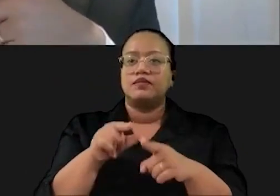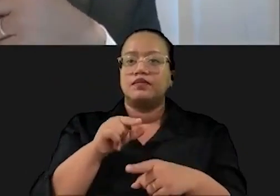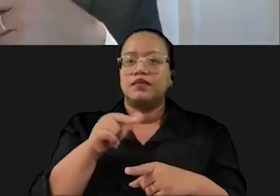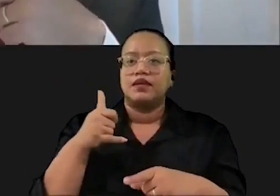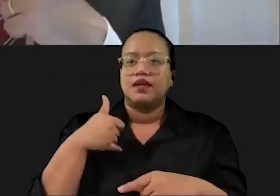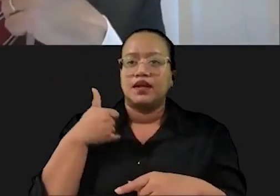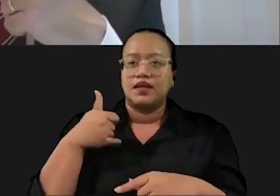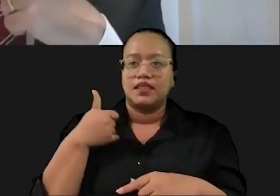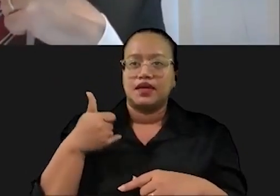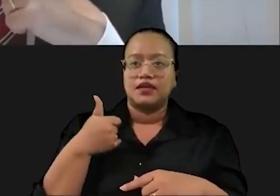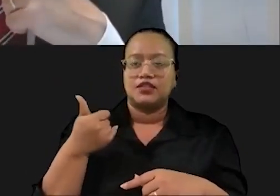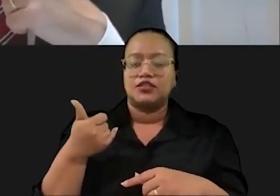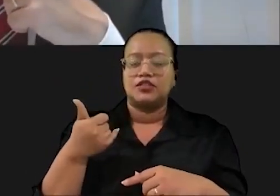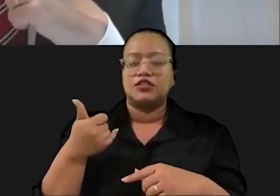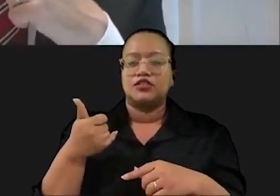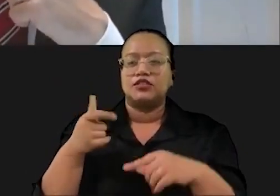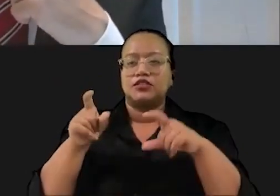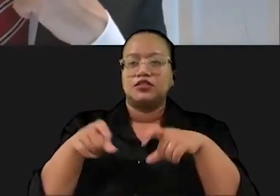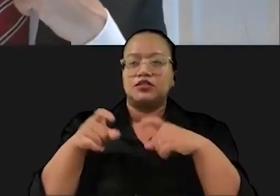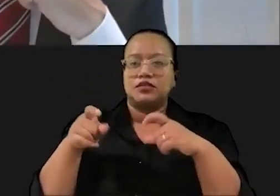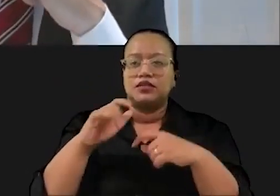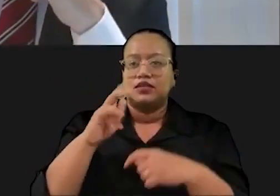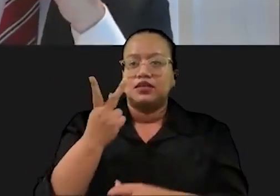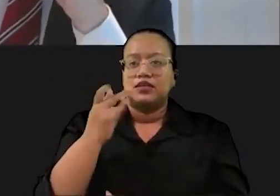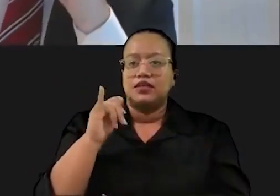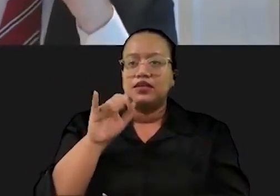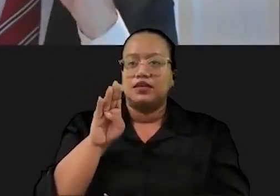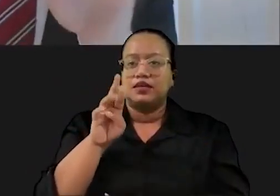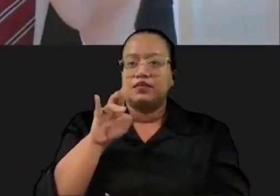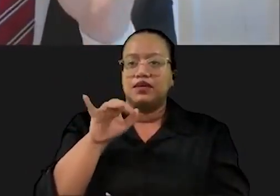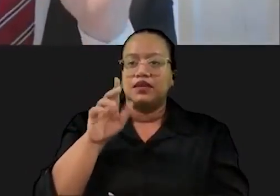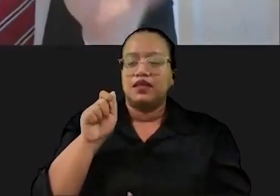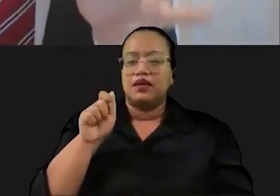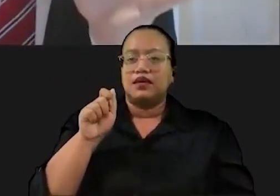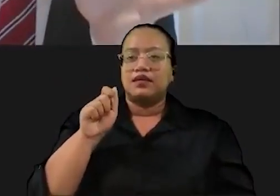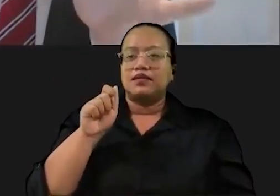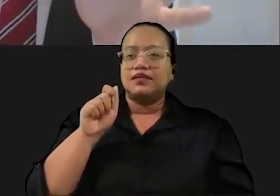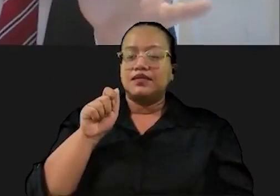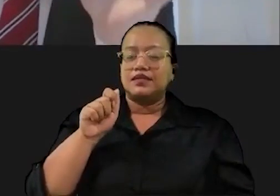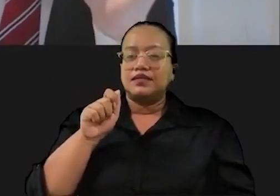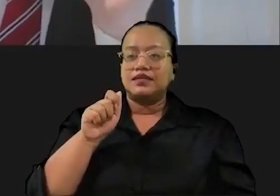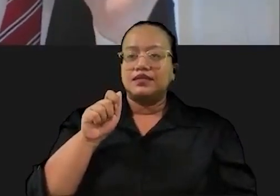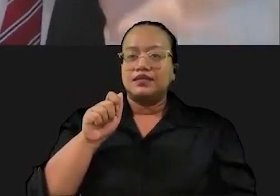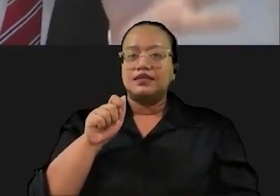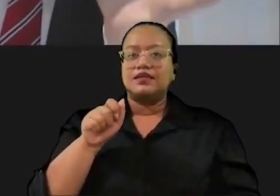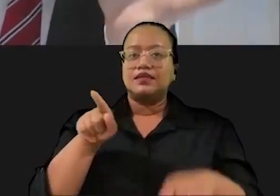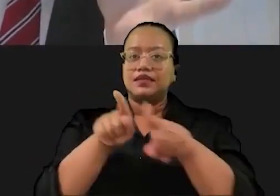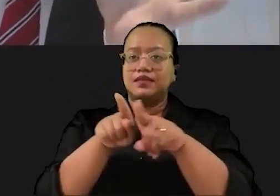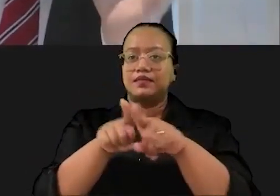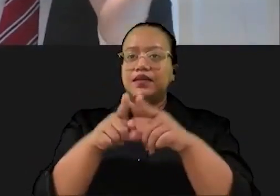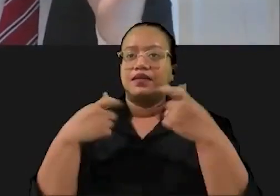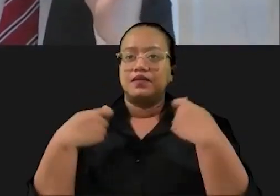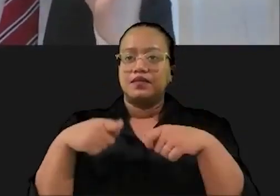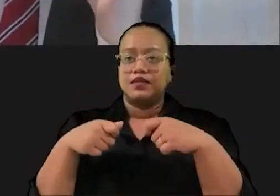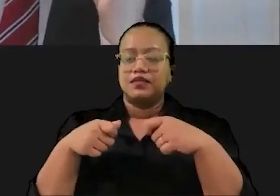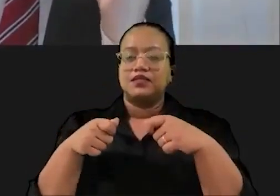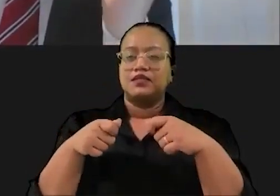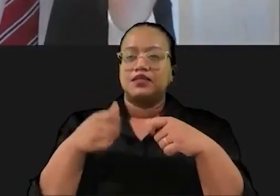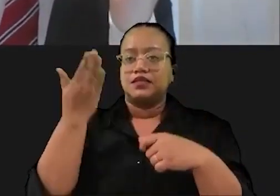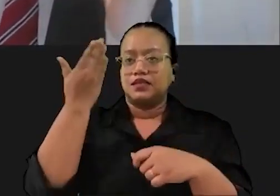prova documental contemporânea ao período rural controvertido. Pela mesma sistemática da pauta pensão, o